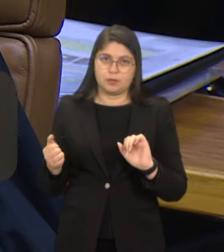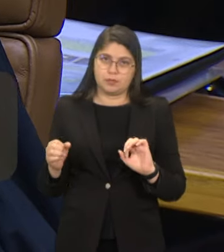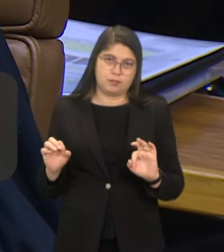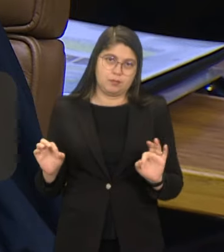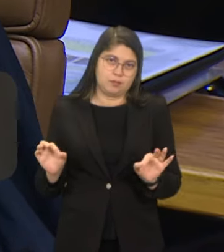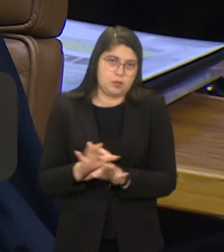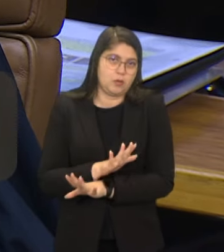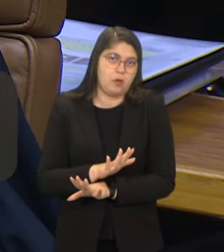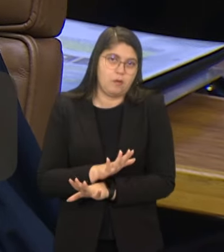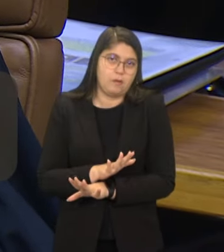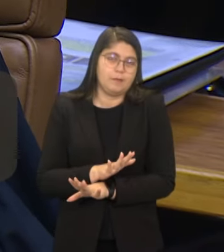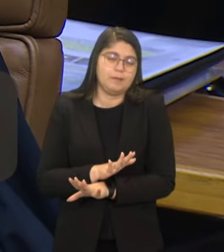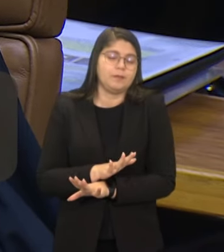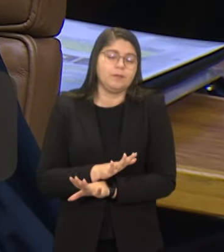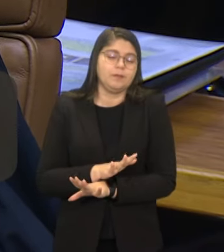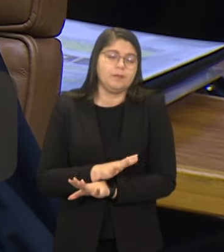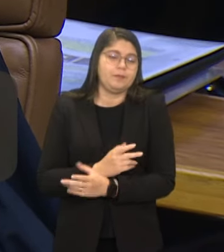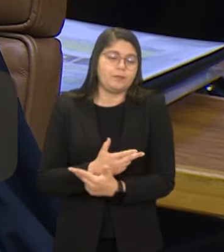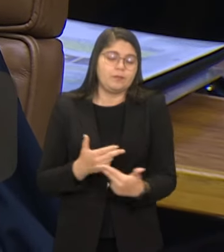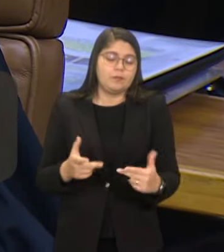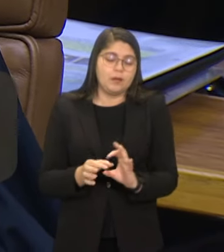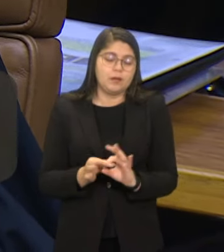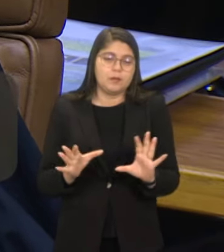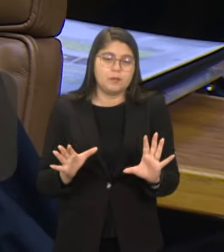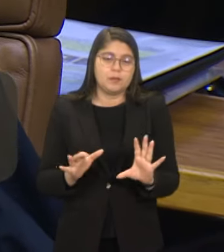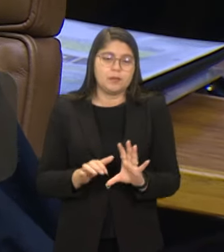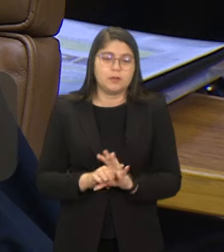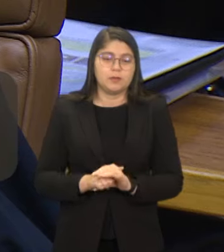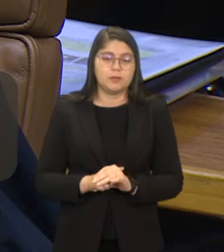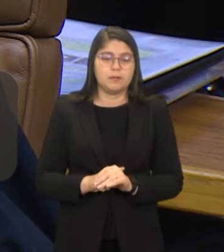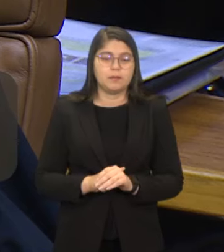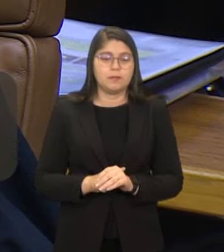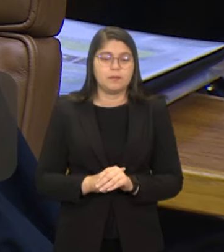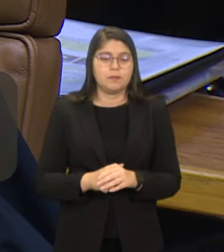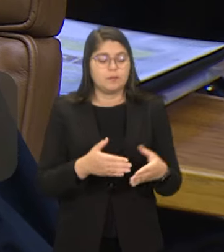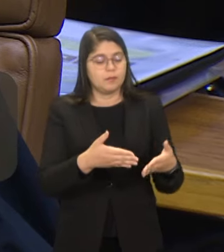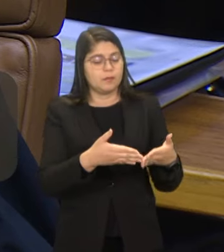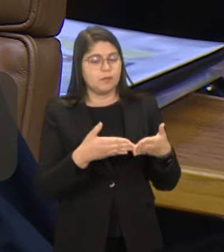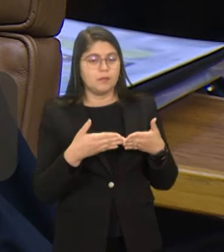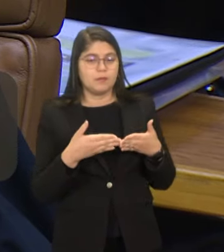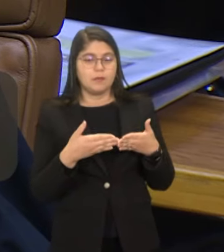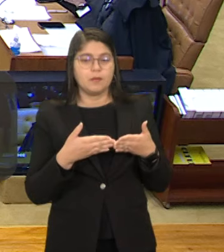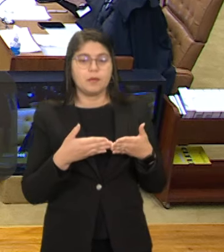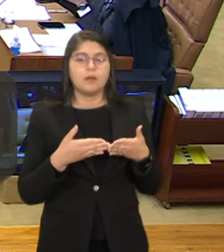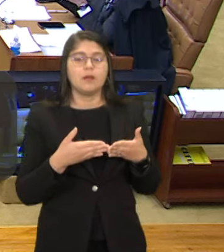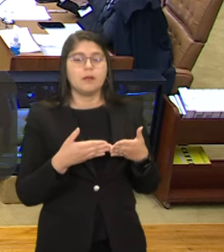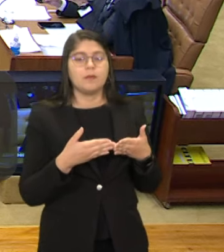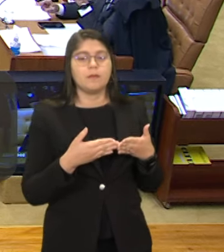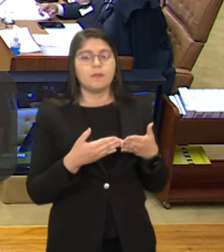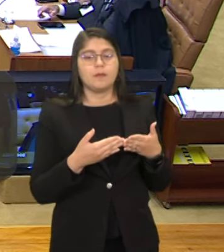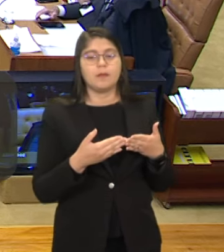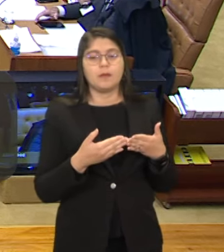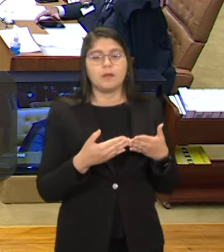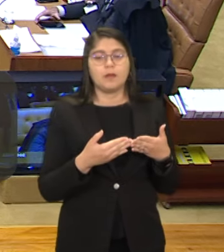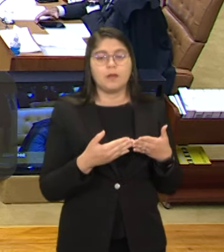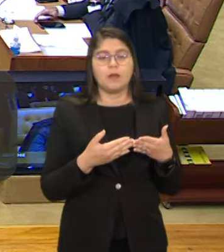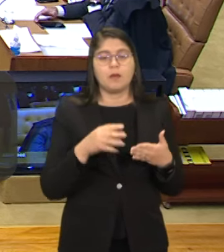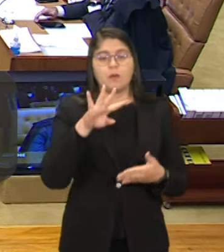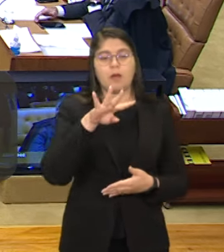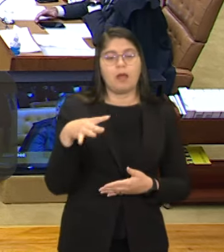nos apropriar do que nós tínhamos disponível. Mas vou olhar para frente... Pois não, perdoe. Pois não. Eu vou mandar, Vossa Excelência, agora o calendário